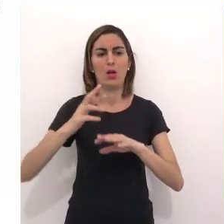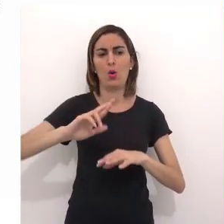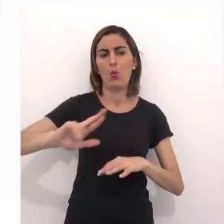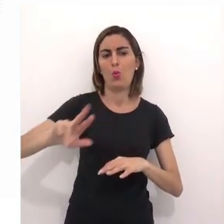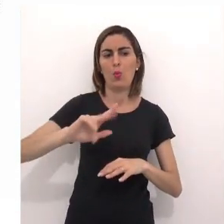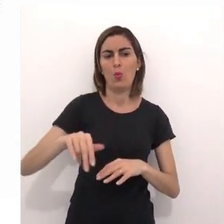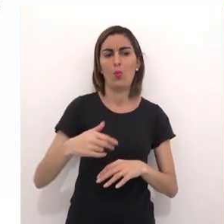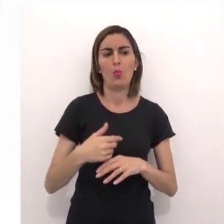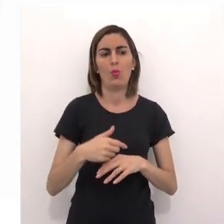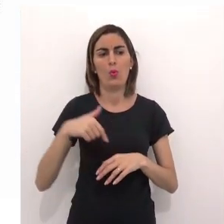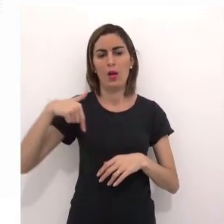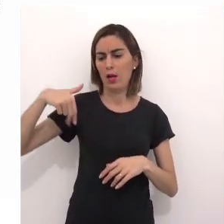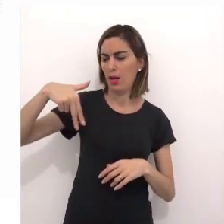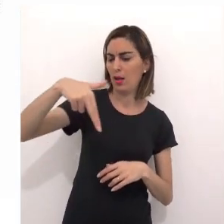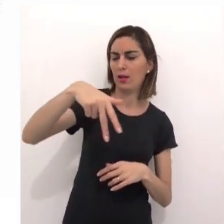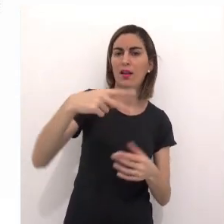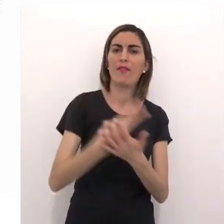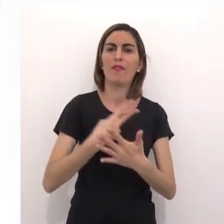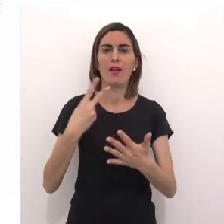muito tempo errado